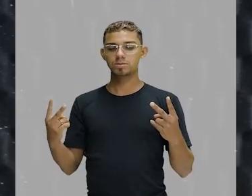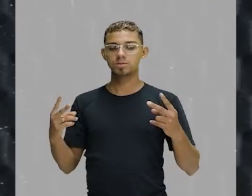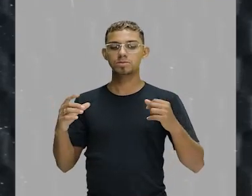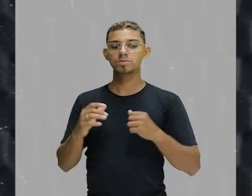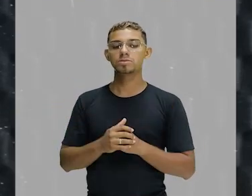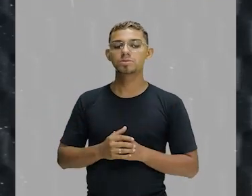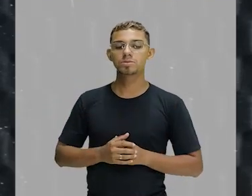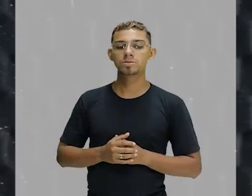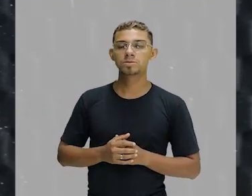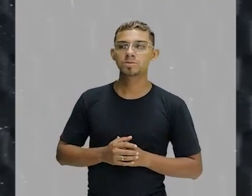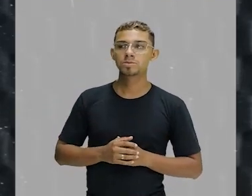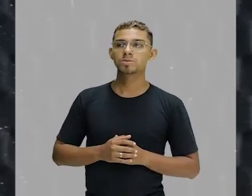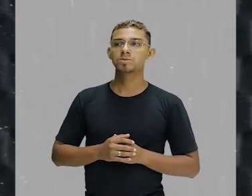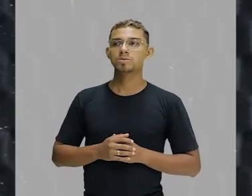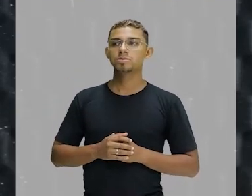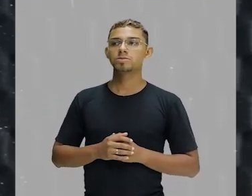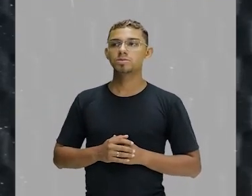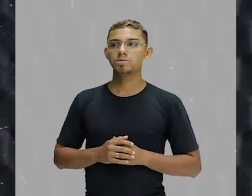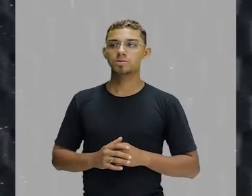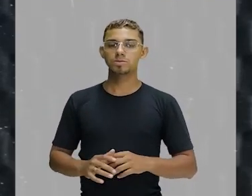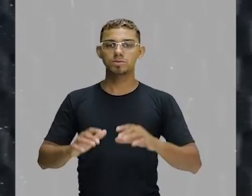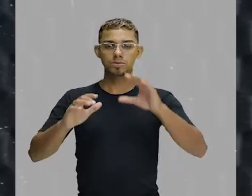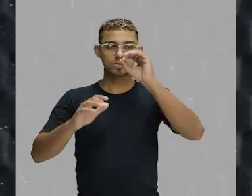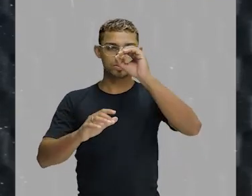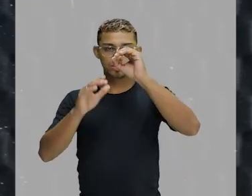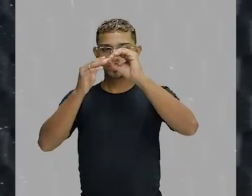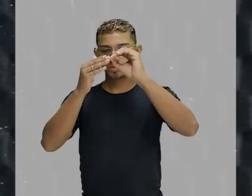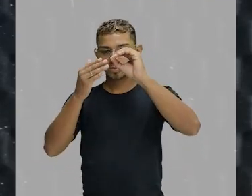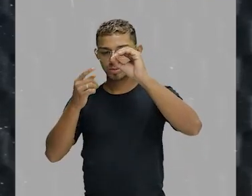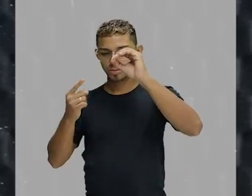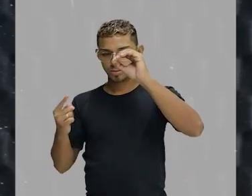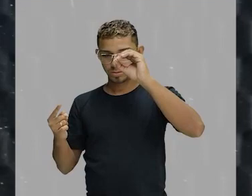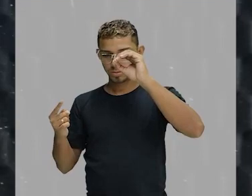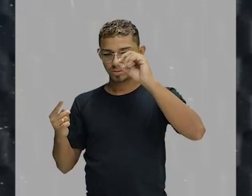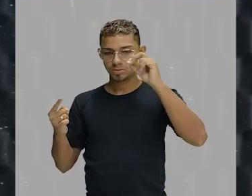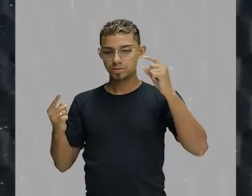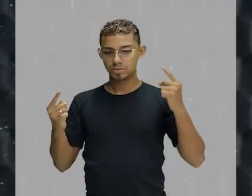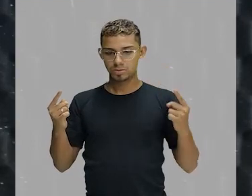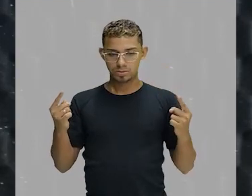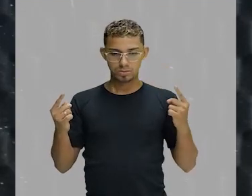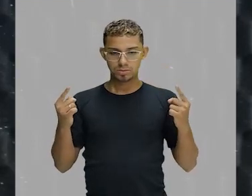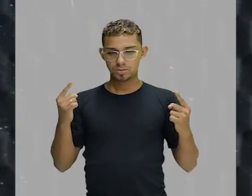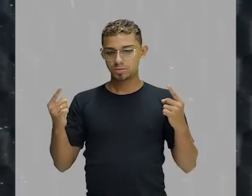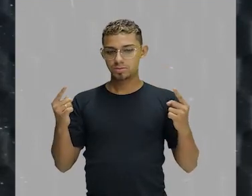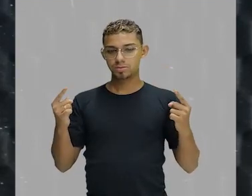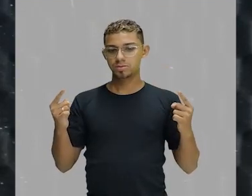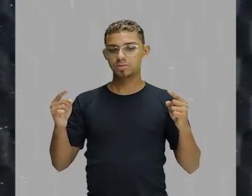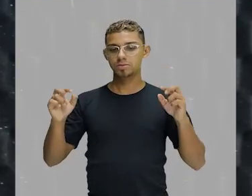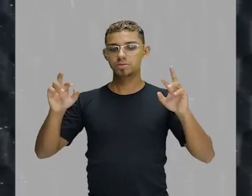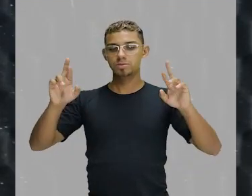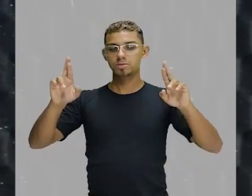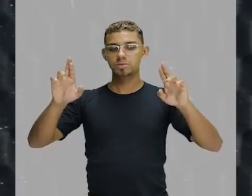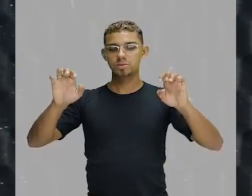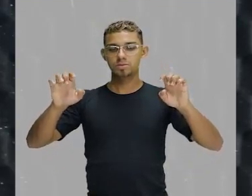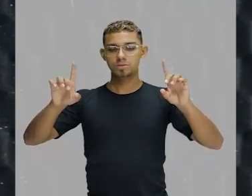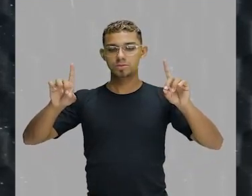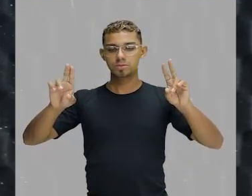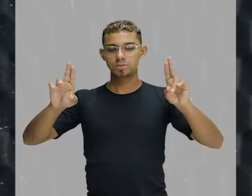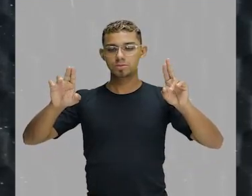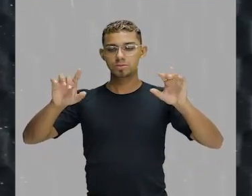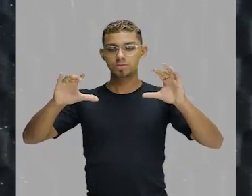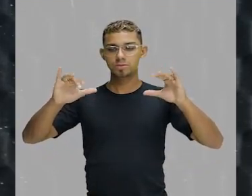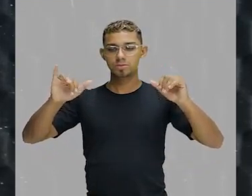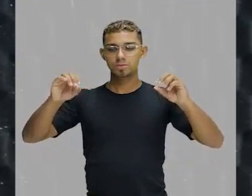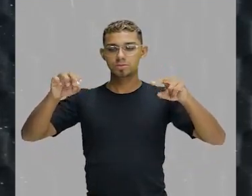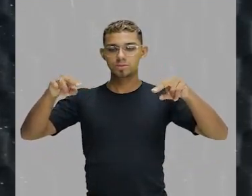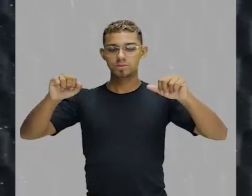tinha. Então, eu vou ter uma primeira divisão que vai ser reducional, que ela já reduziu a quantidade de